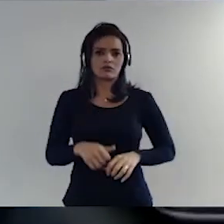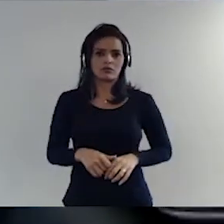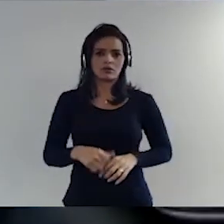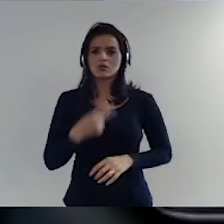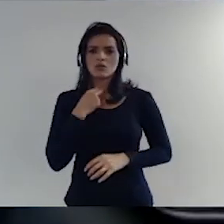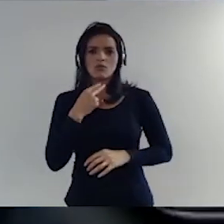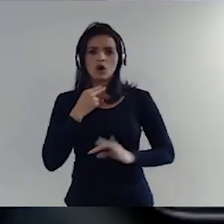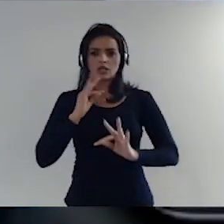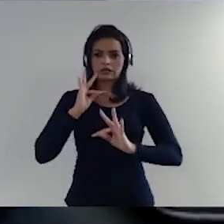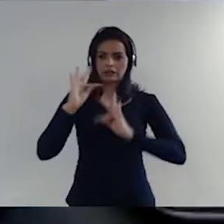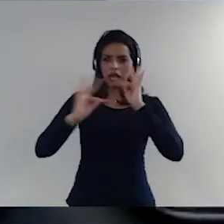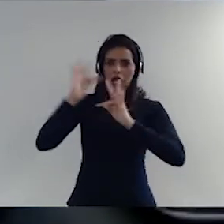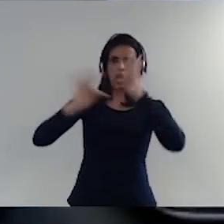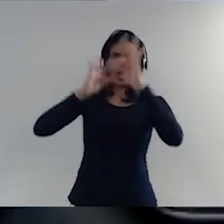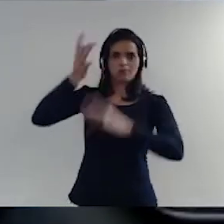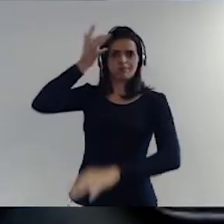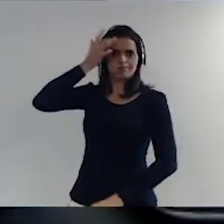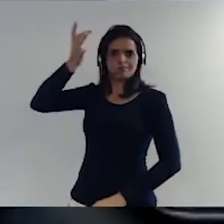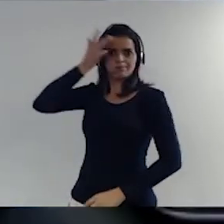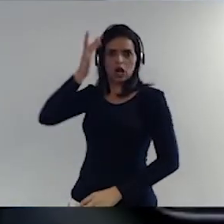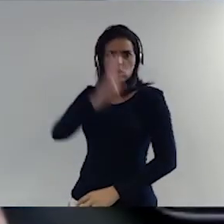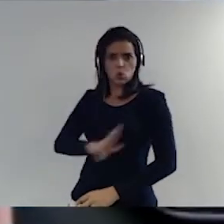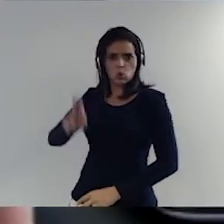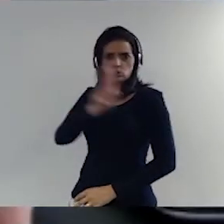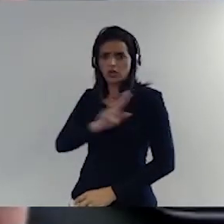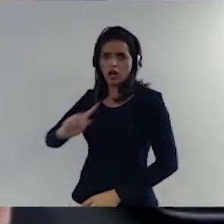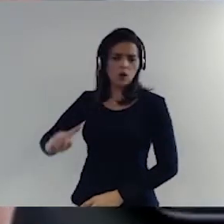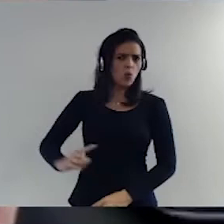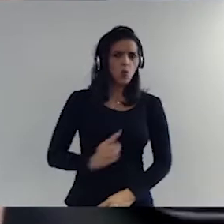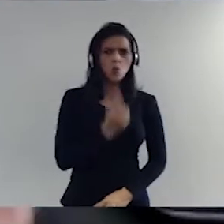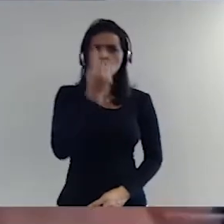ferramentas tecnológicas como